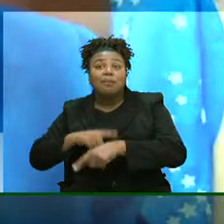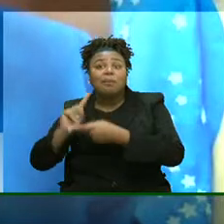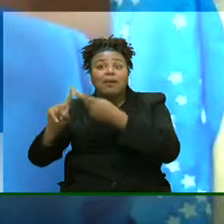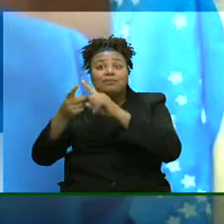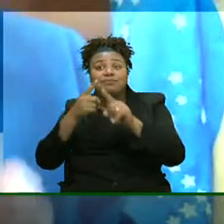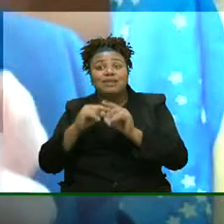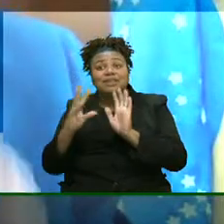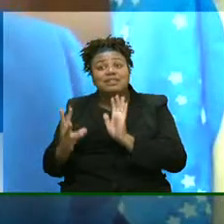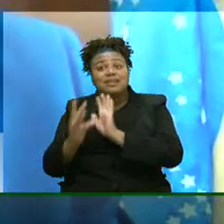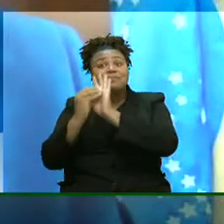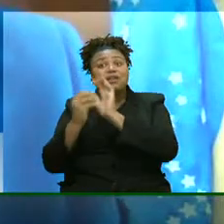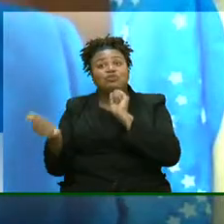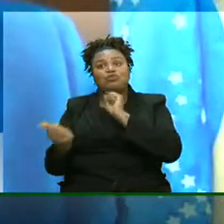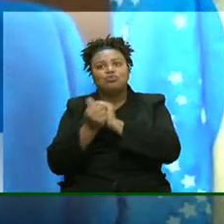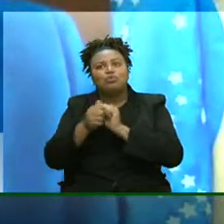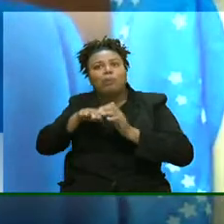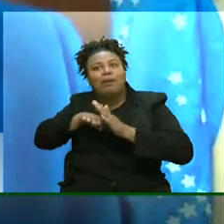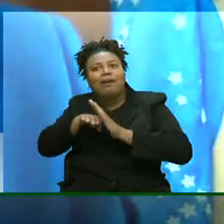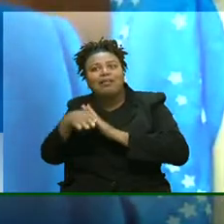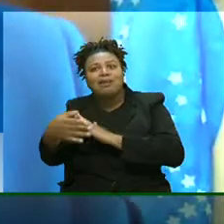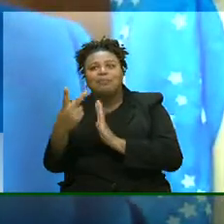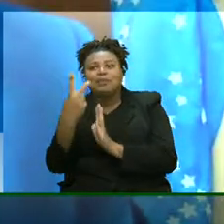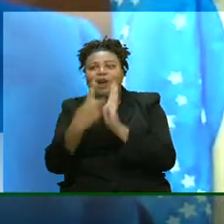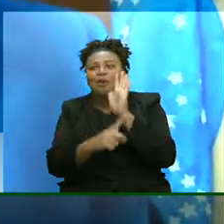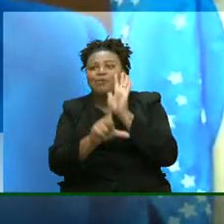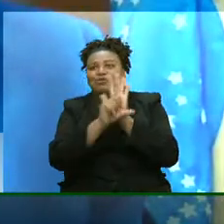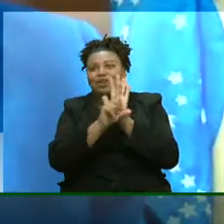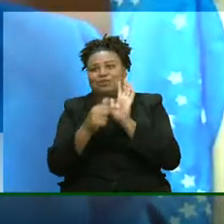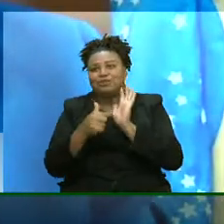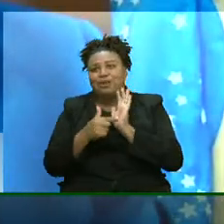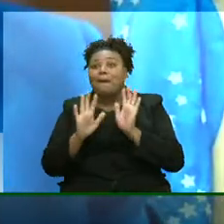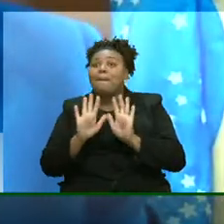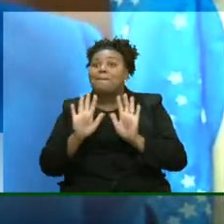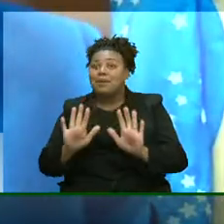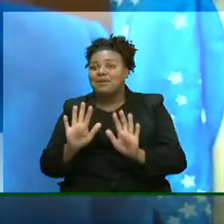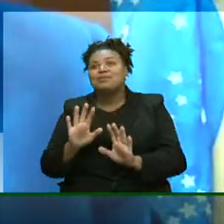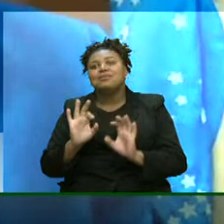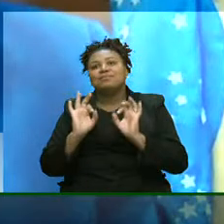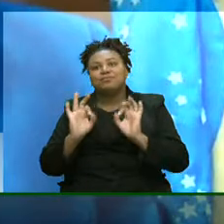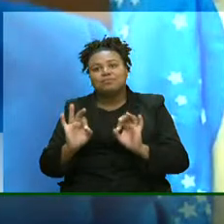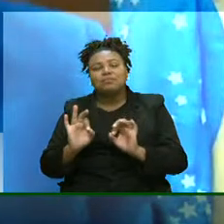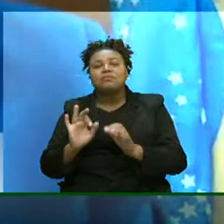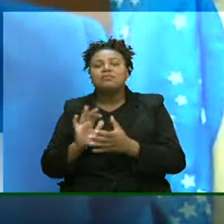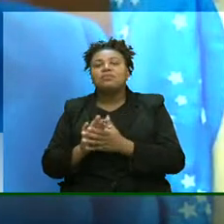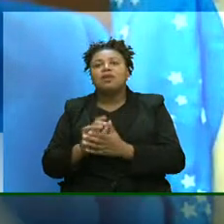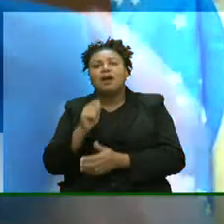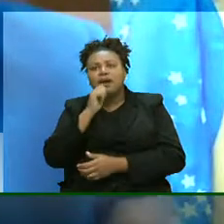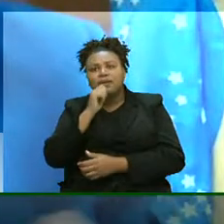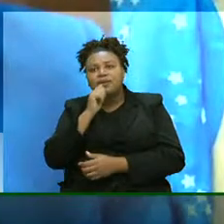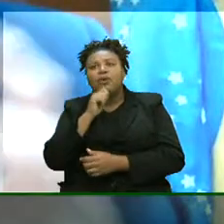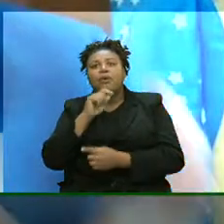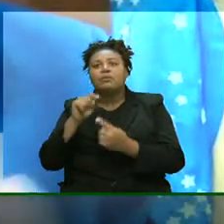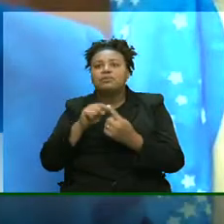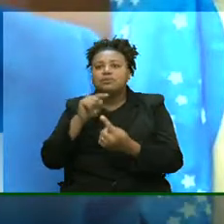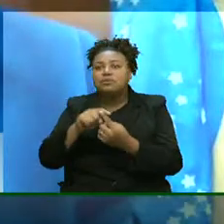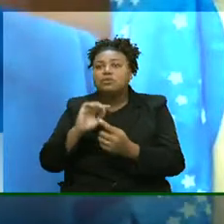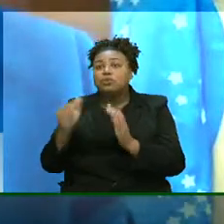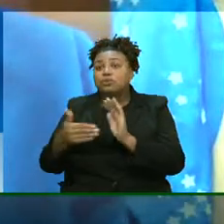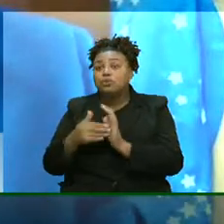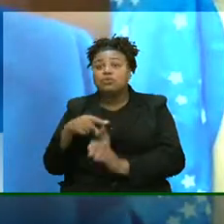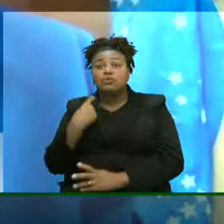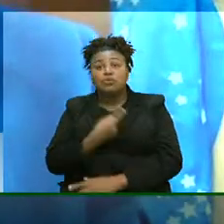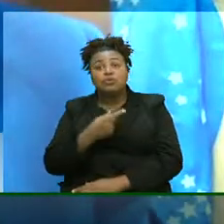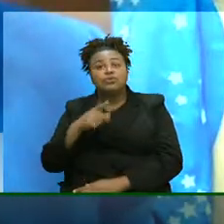essa emenda juntos para adequá-la ao projeto, não é? Mas, sem dúvida alguma, a intenção que todos